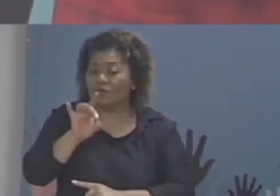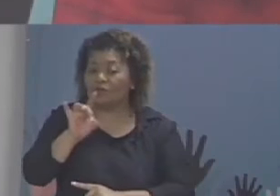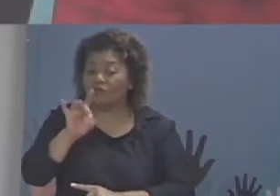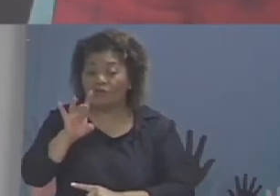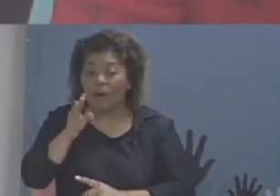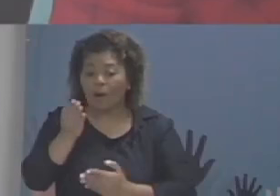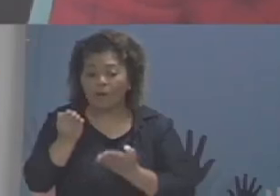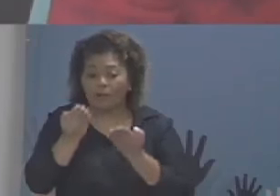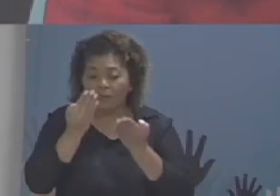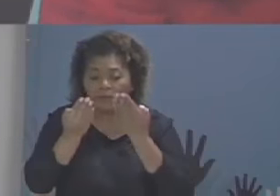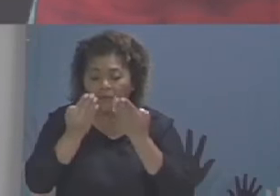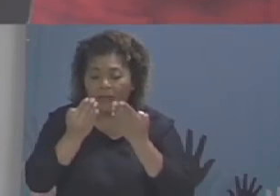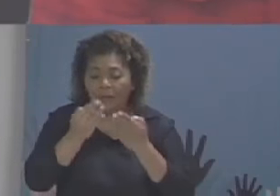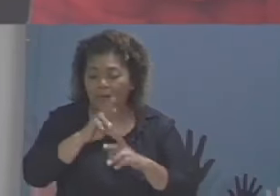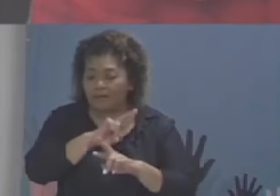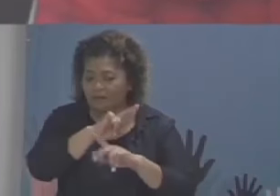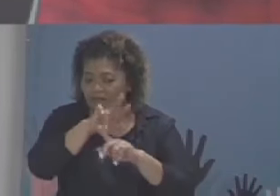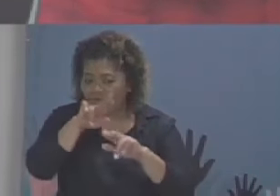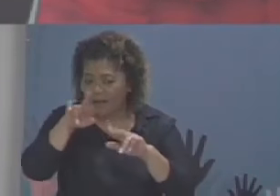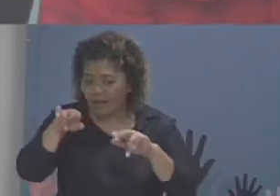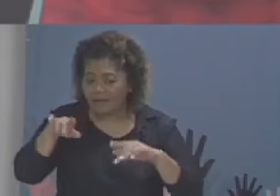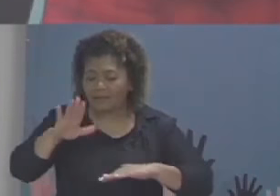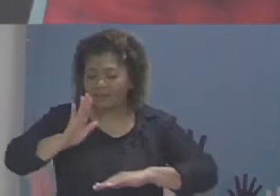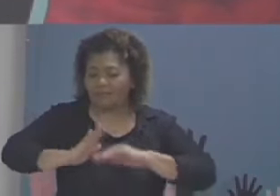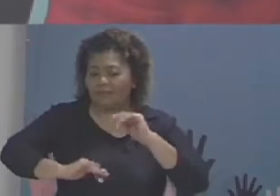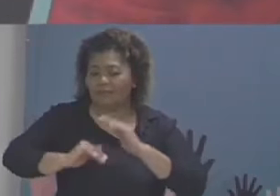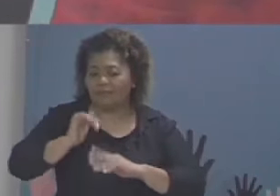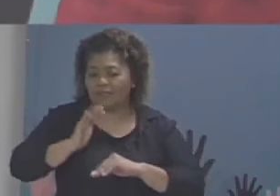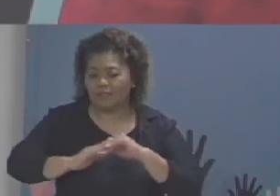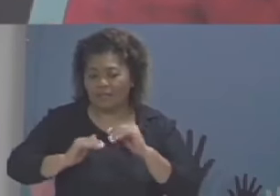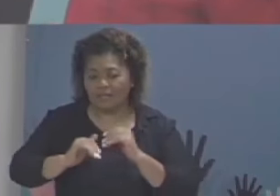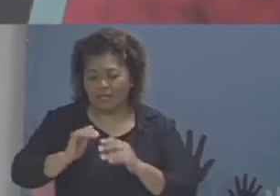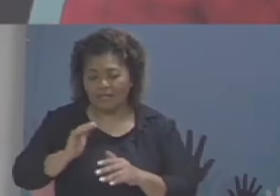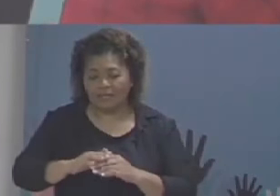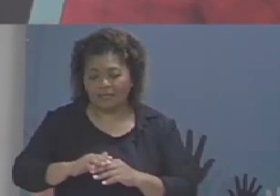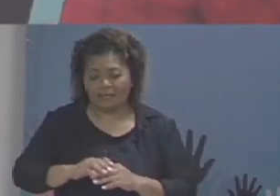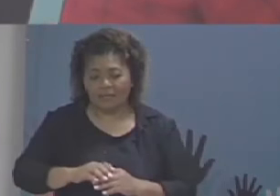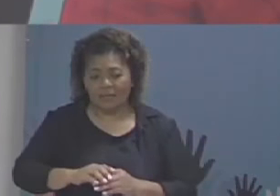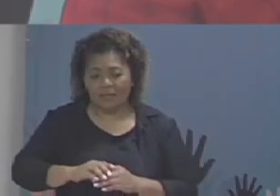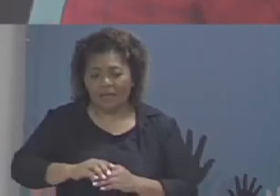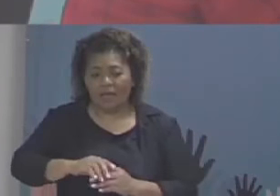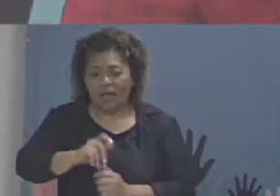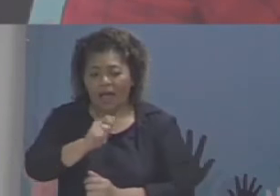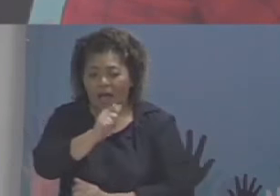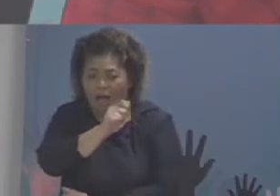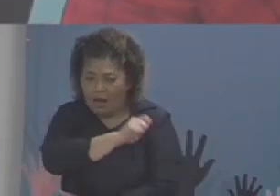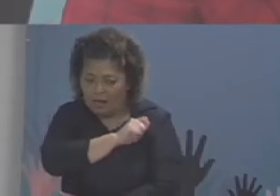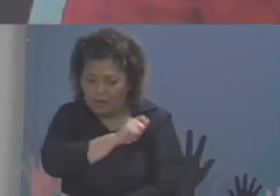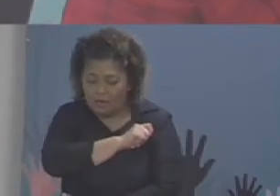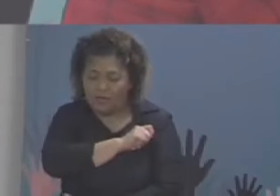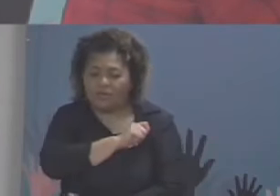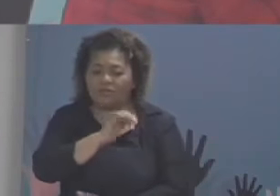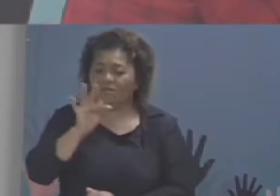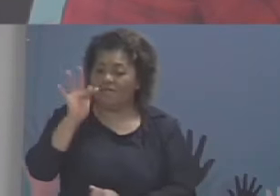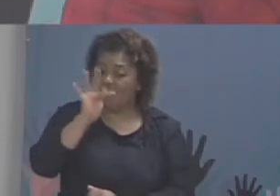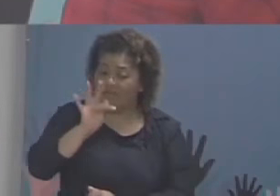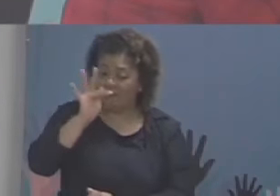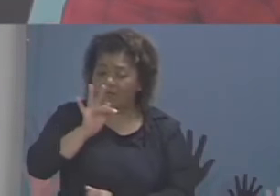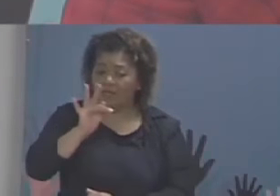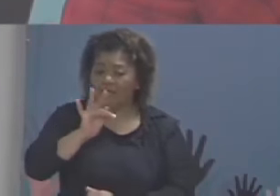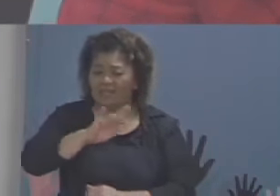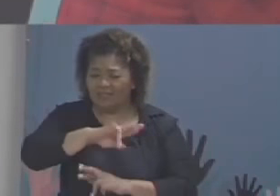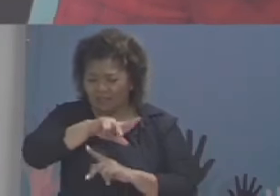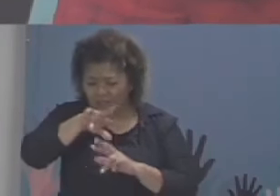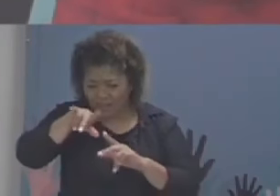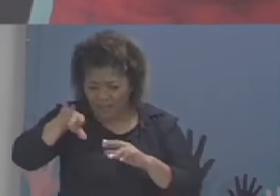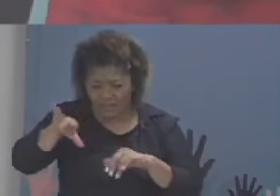em diversas áreas, né? Você tem, por exemplo, alunos de graduação, em diversos cursos,